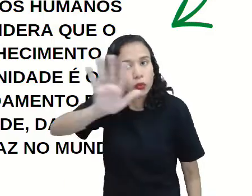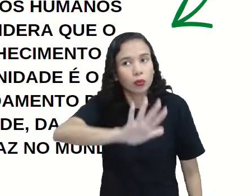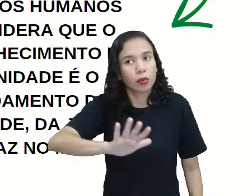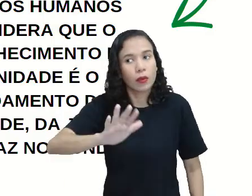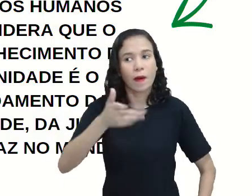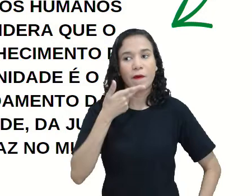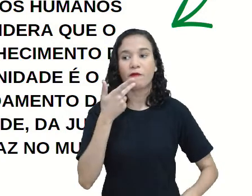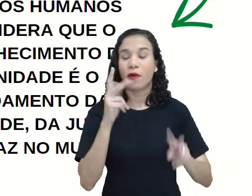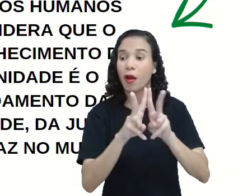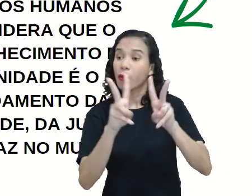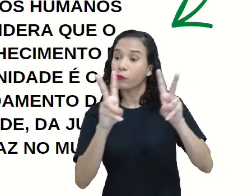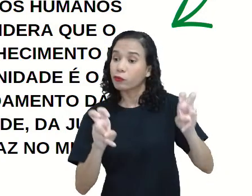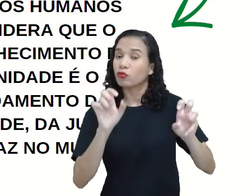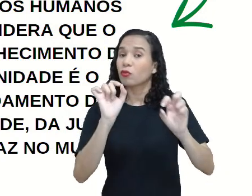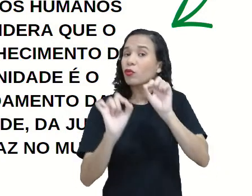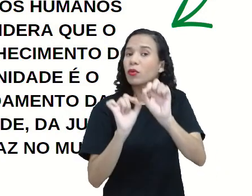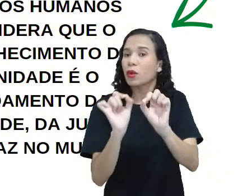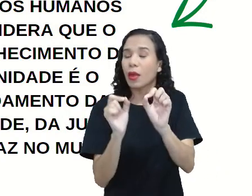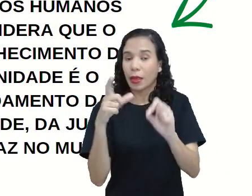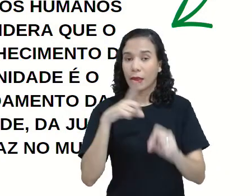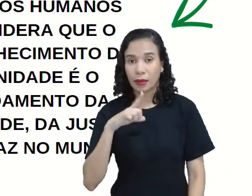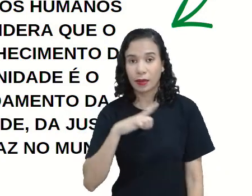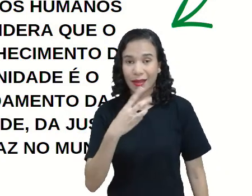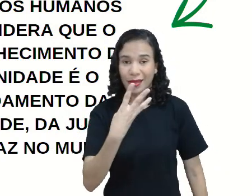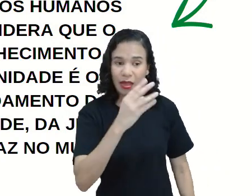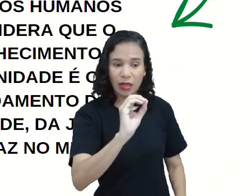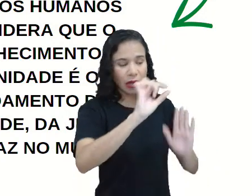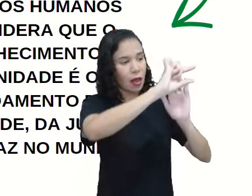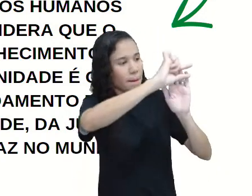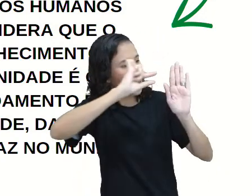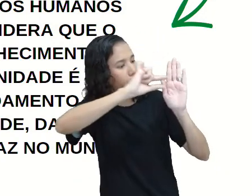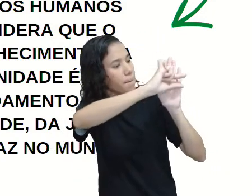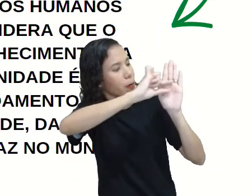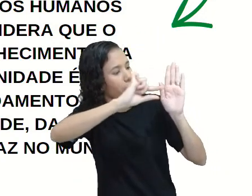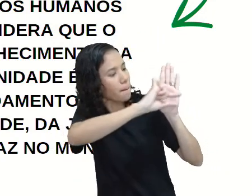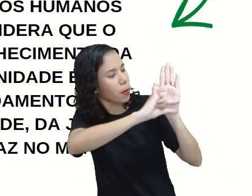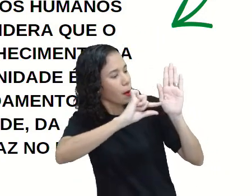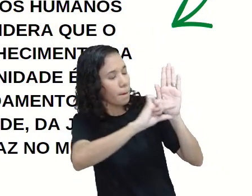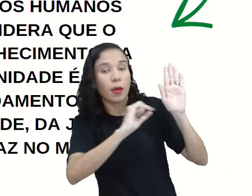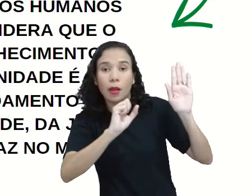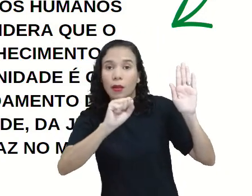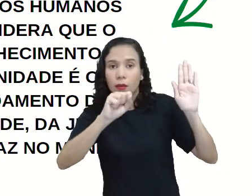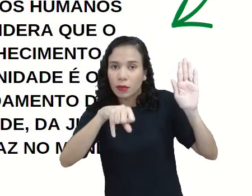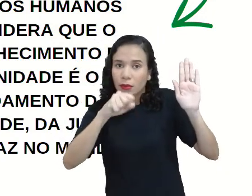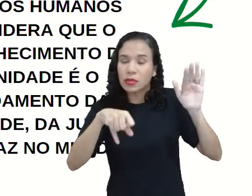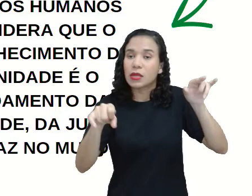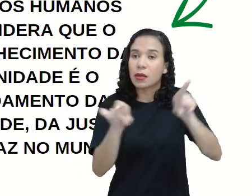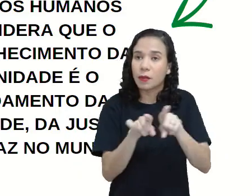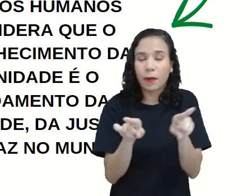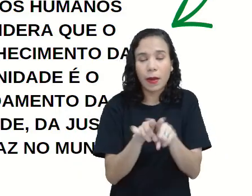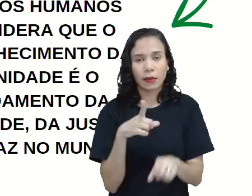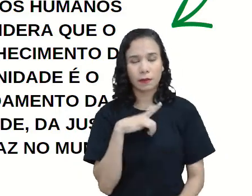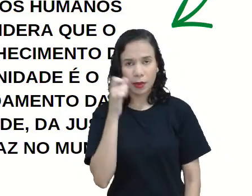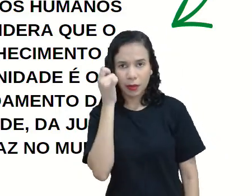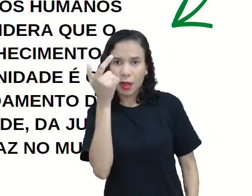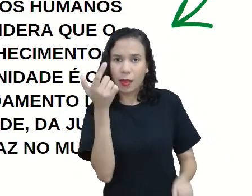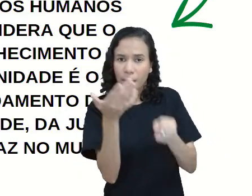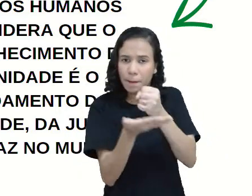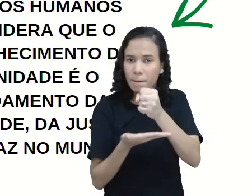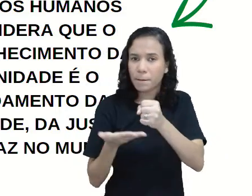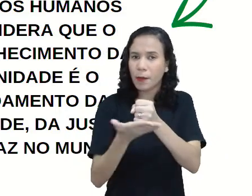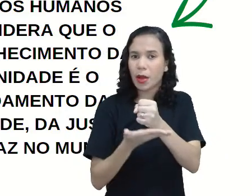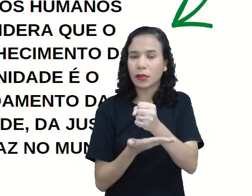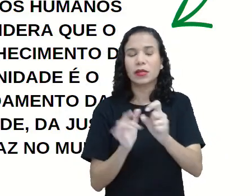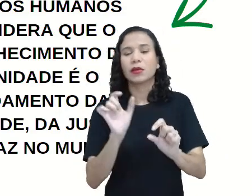respeito disso é dizer que temos 30 artigos, sim, mas é dizer que, basicamente, ela considera